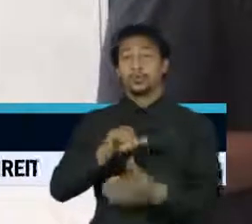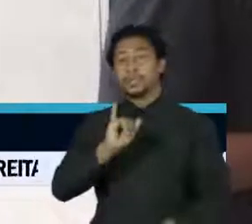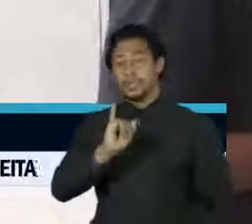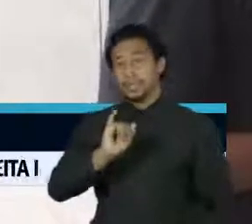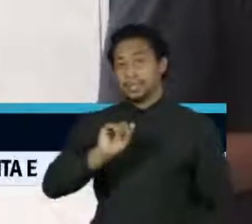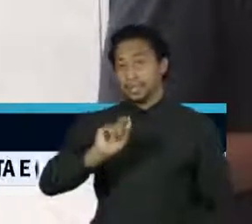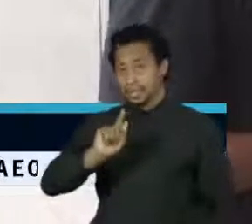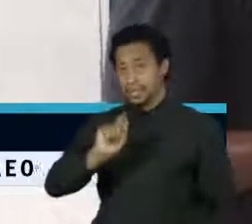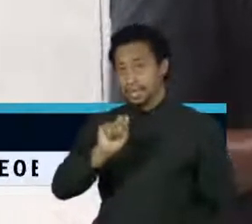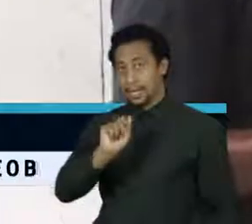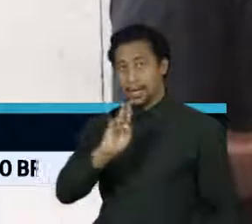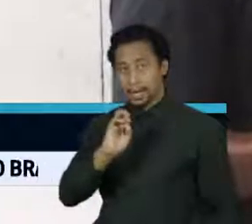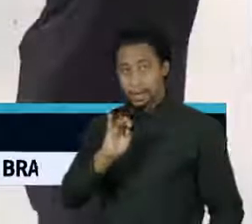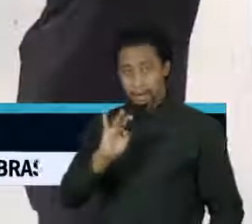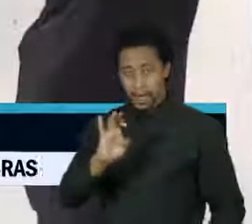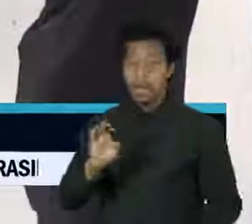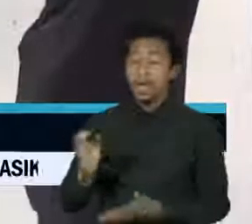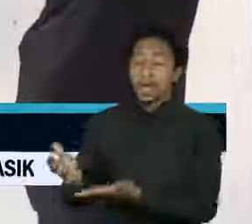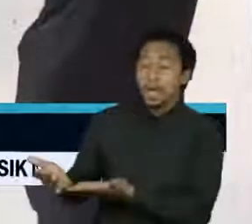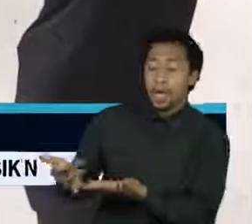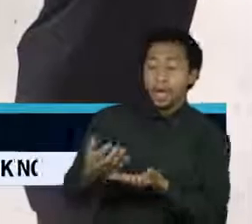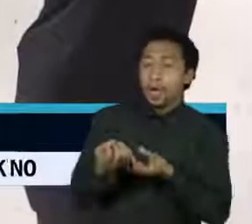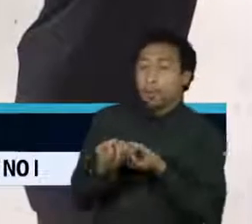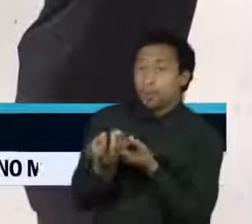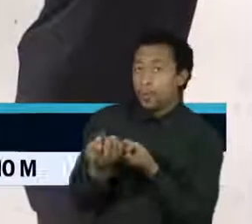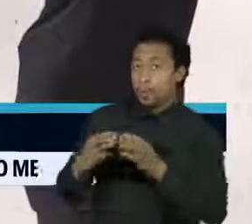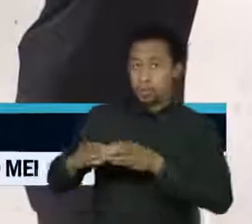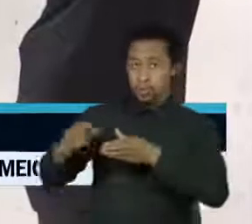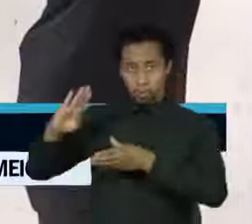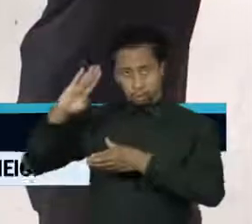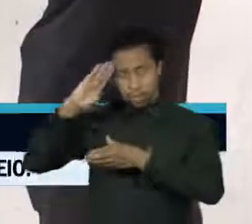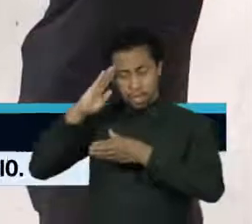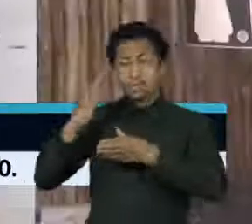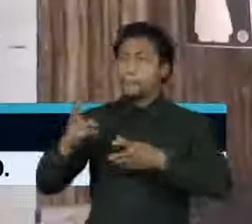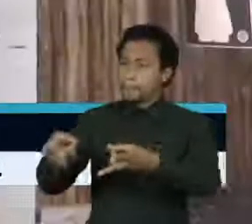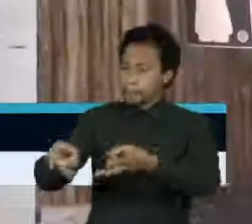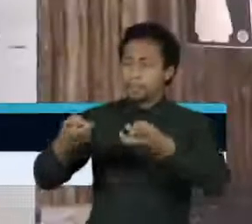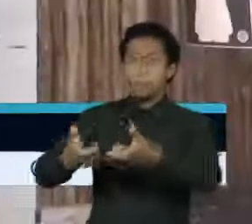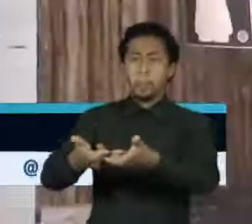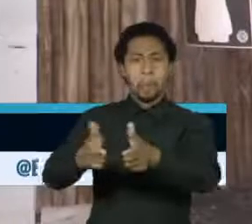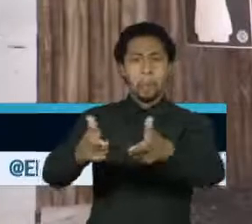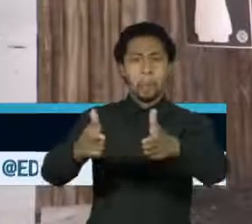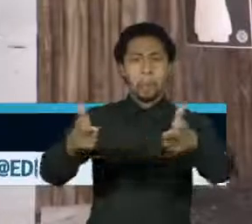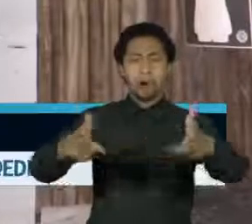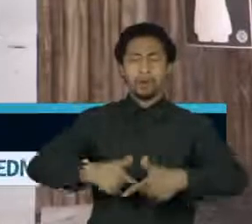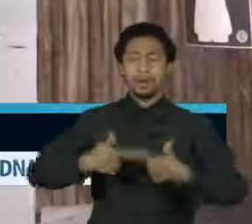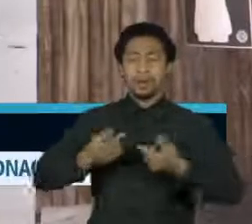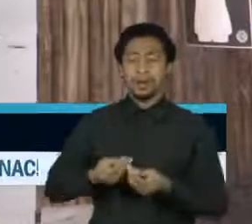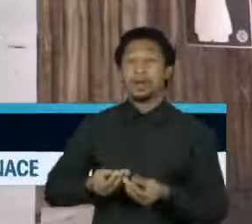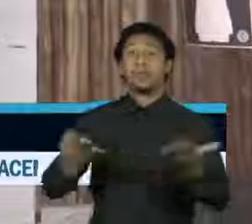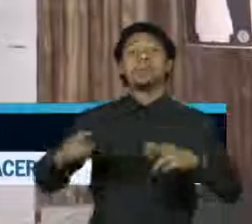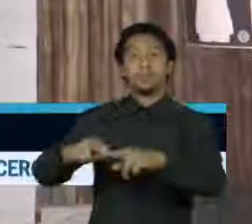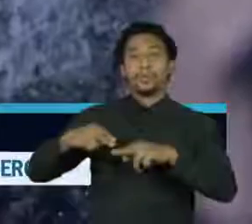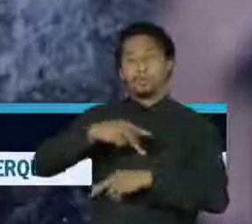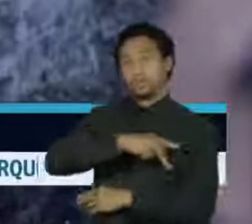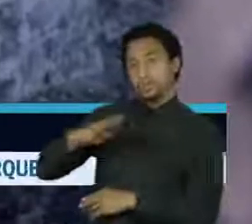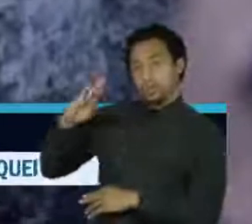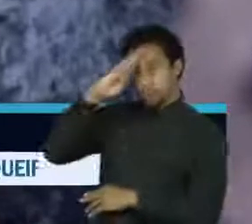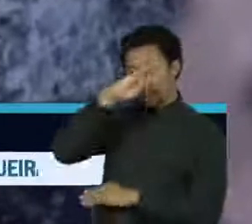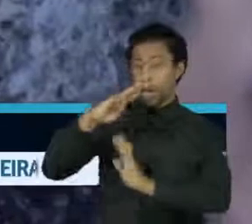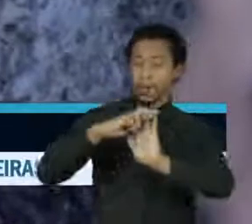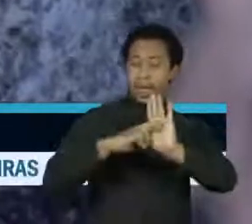coletados pelo Exército. A demanda no setor explodiu na gestão de Jair Bolsonaro, que afrouxou as regras para a posse de armas.